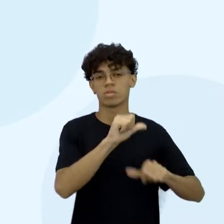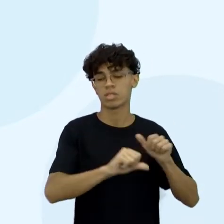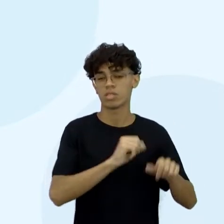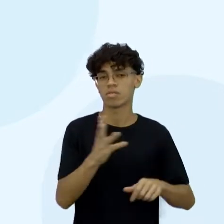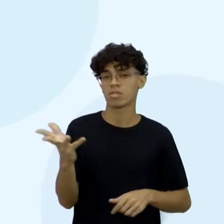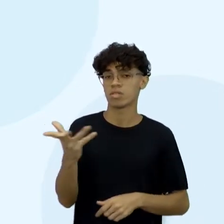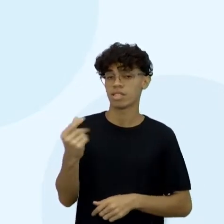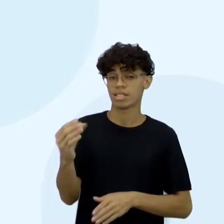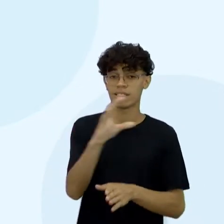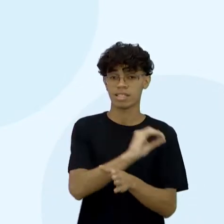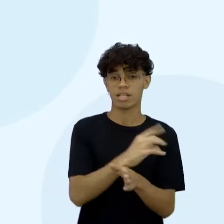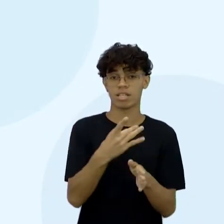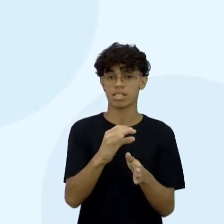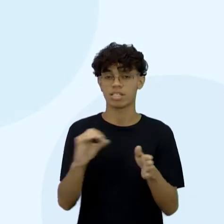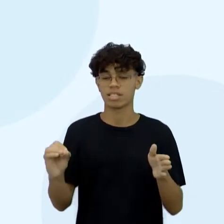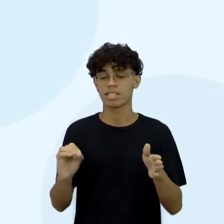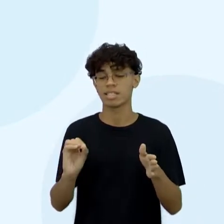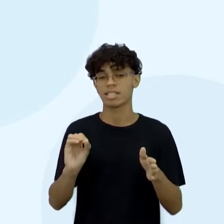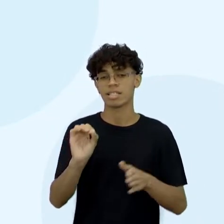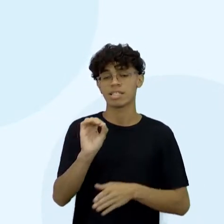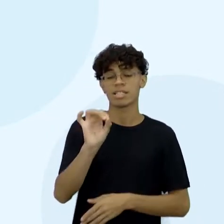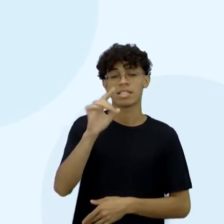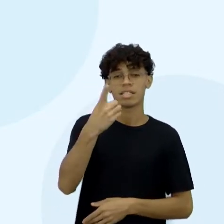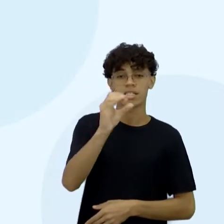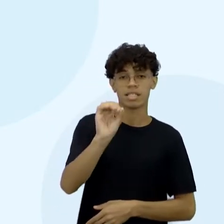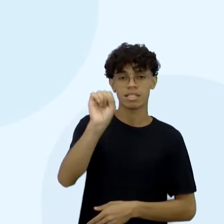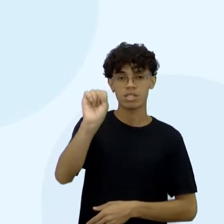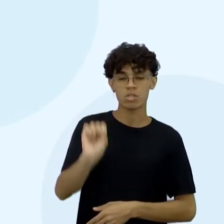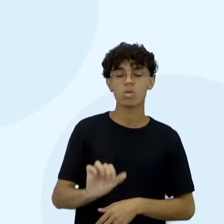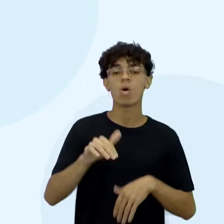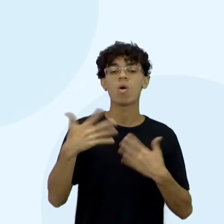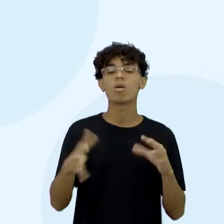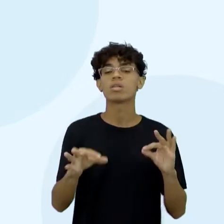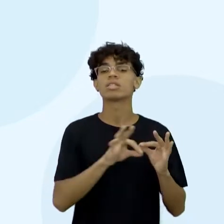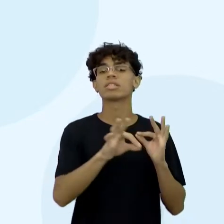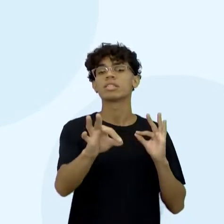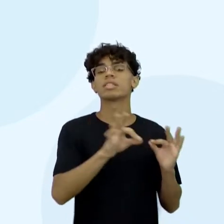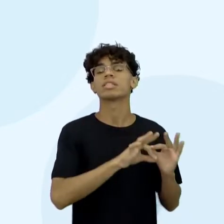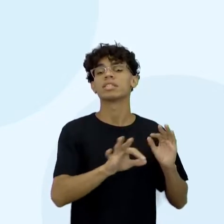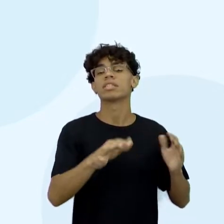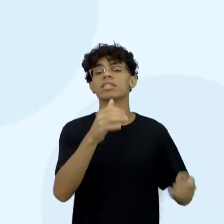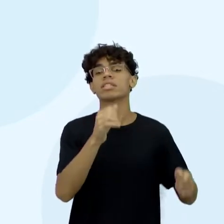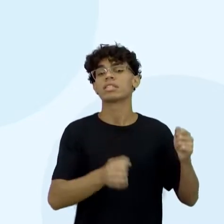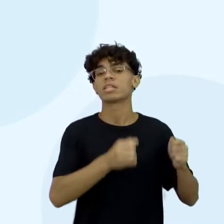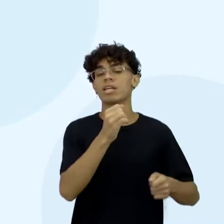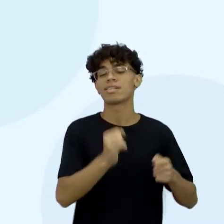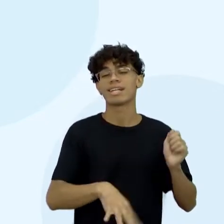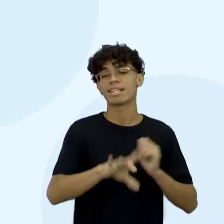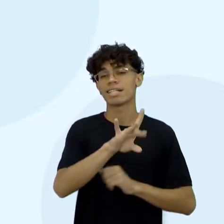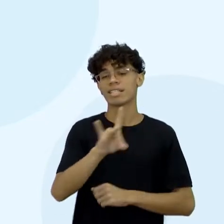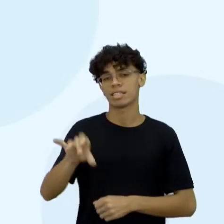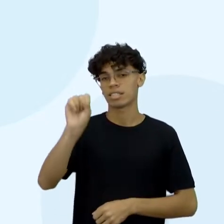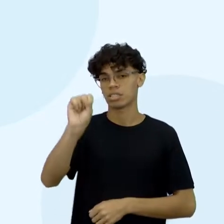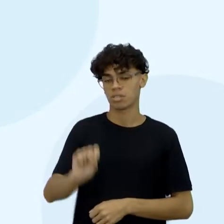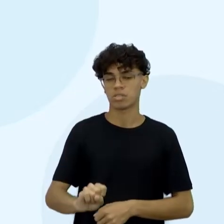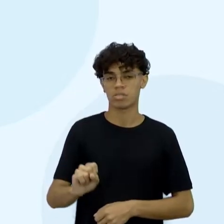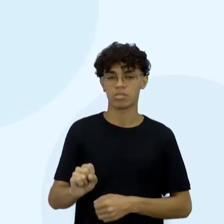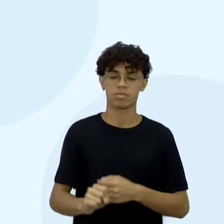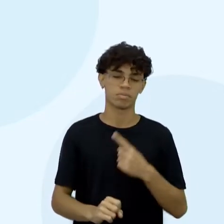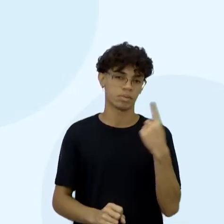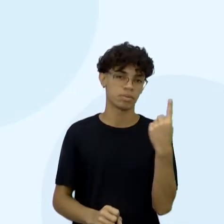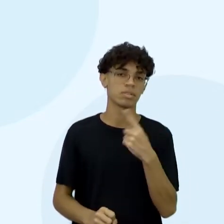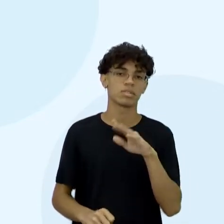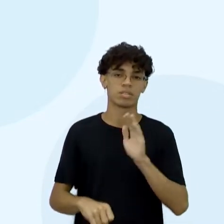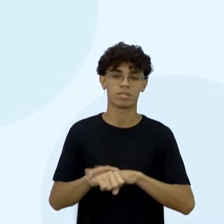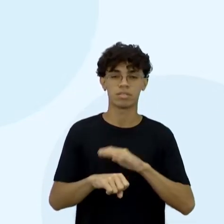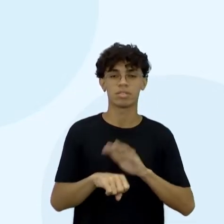0 a 100, né, em apenas 10 segundos. Qual é a distância que esse veículo percorre a cada segundo? Então, a primeira coisa que a gente fez